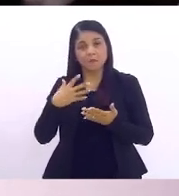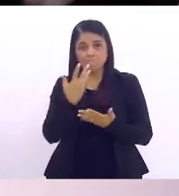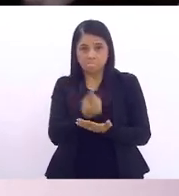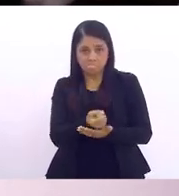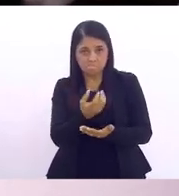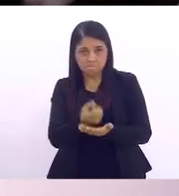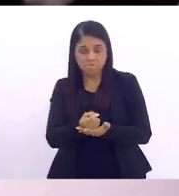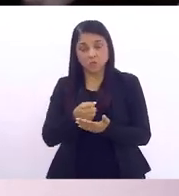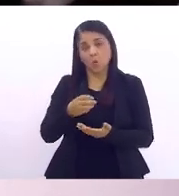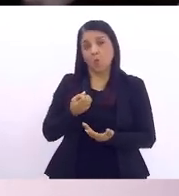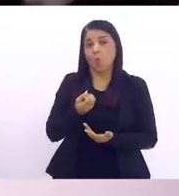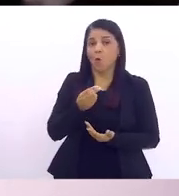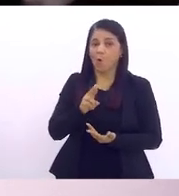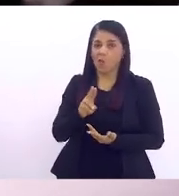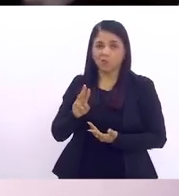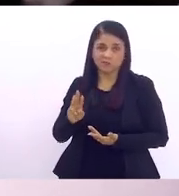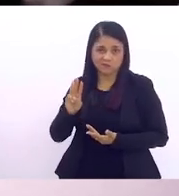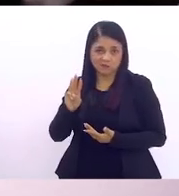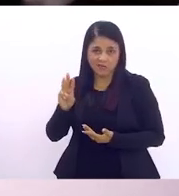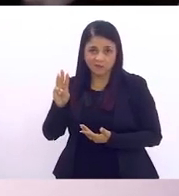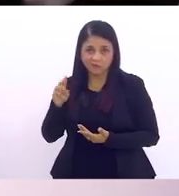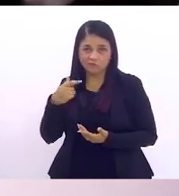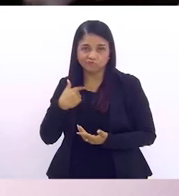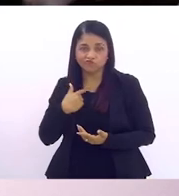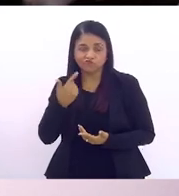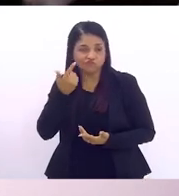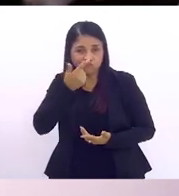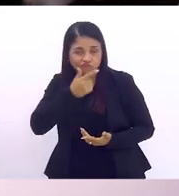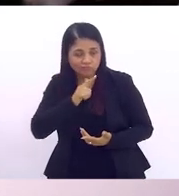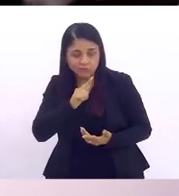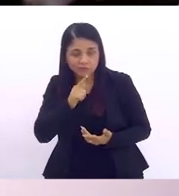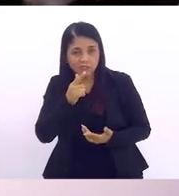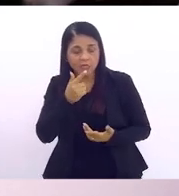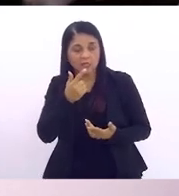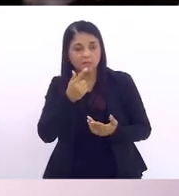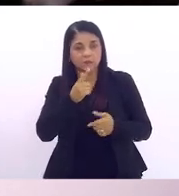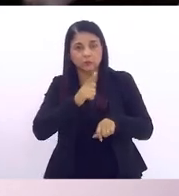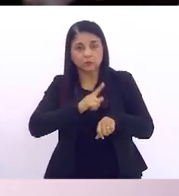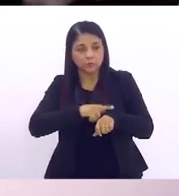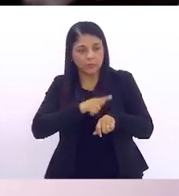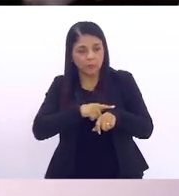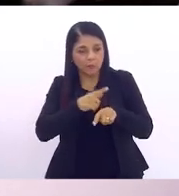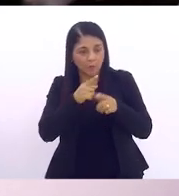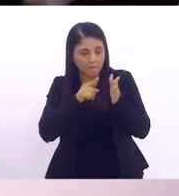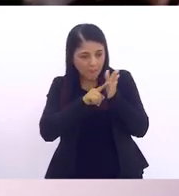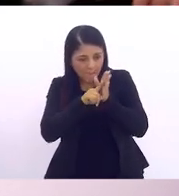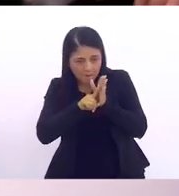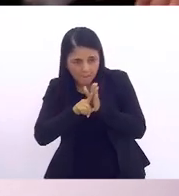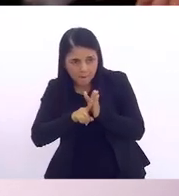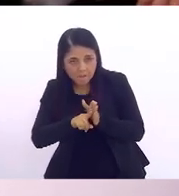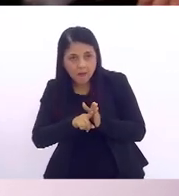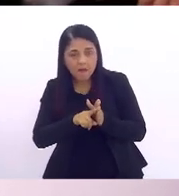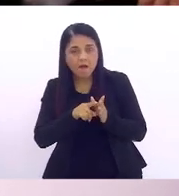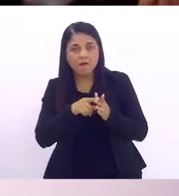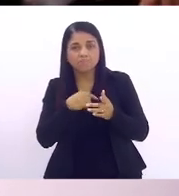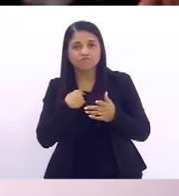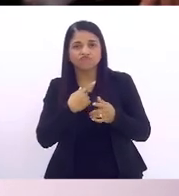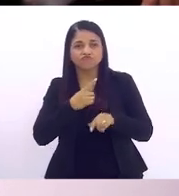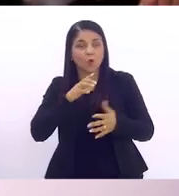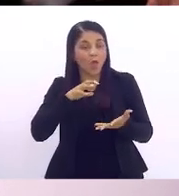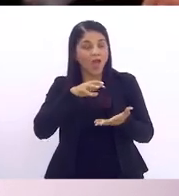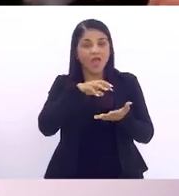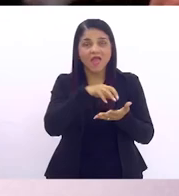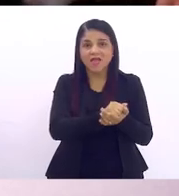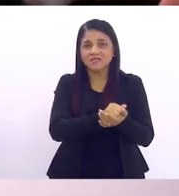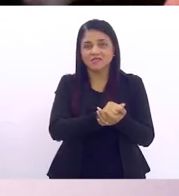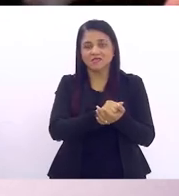no site e ela não verifica num tempo razoável a própria o próprio registro